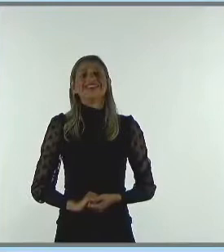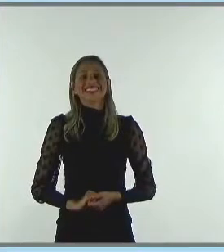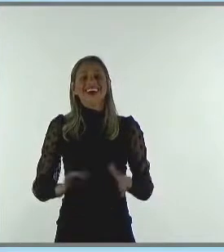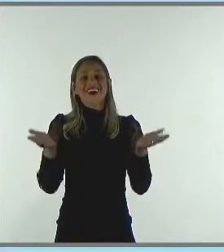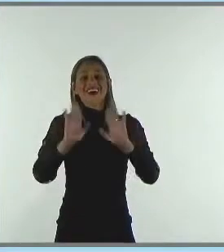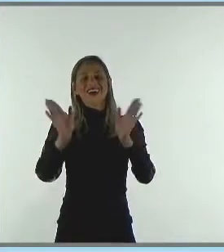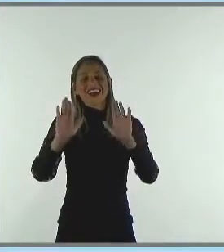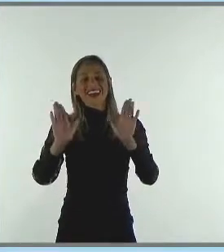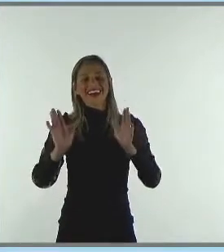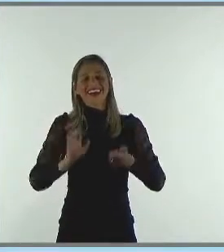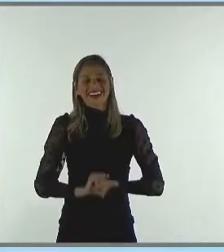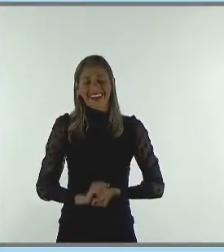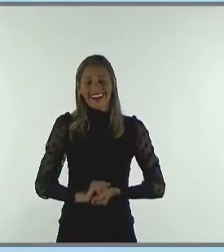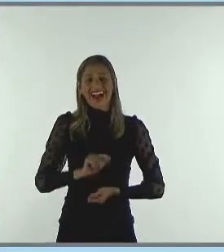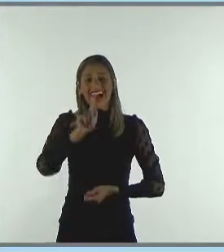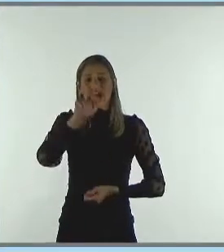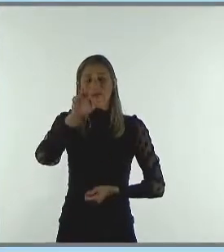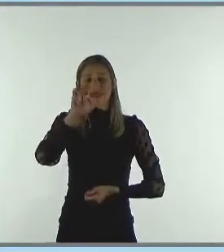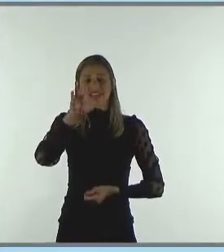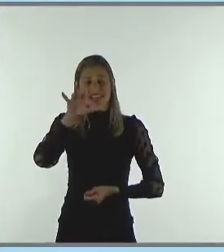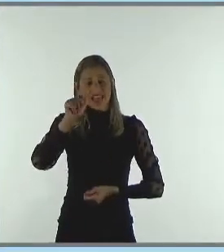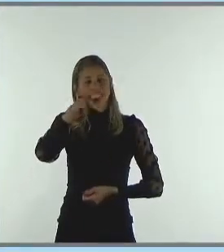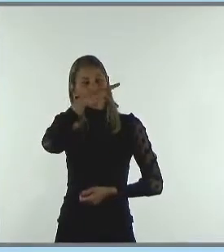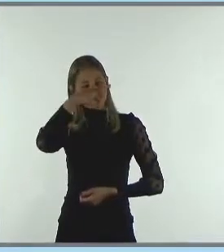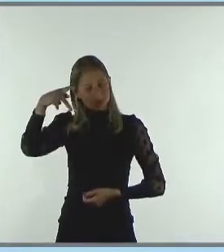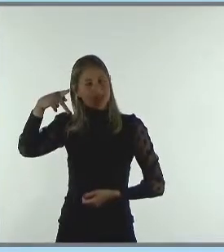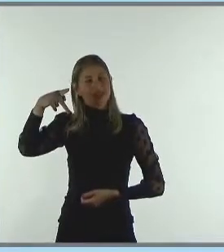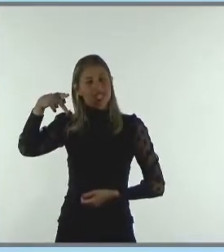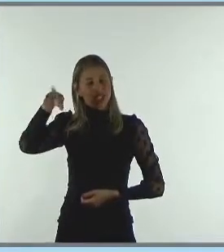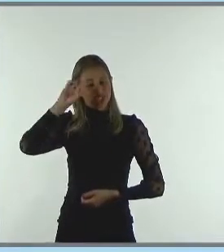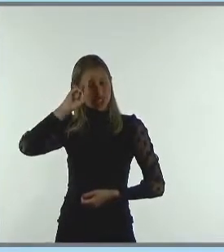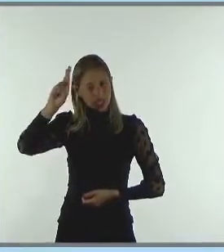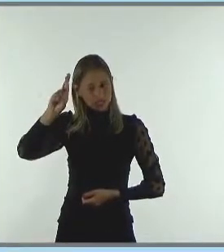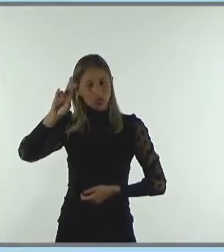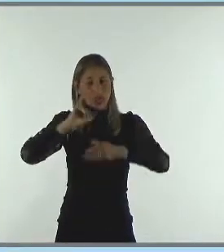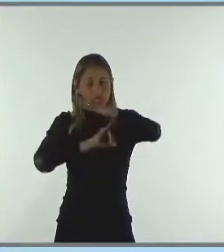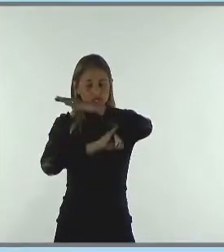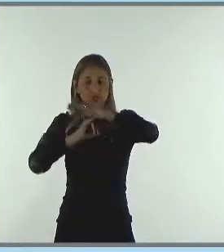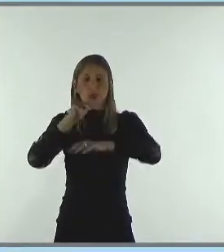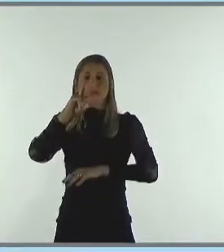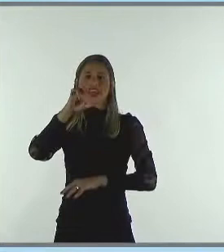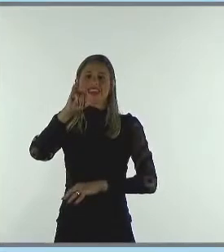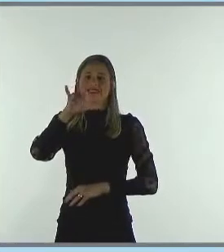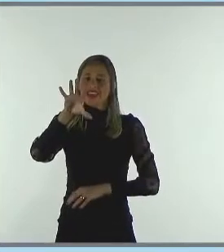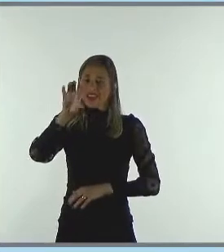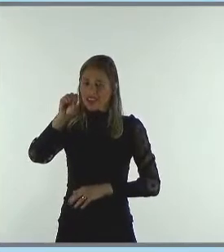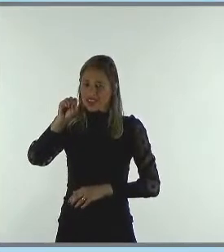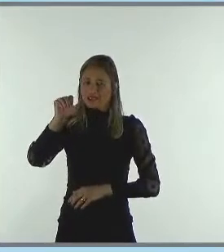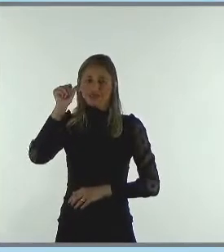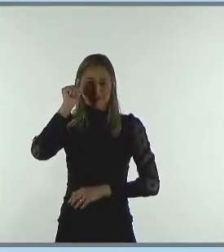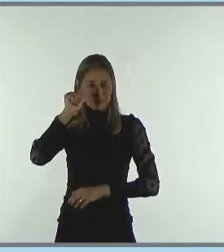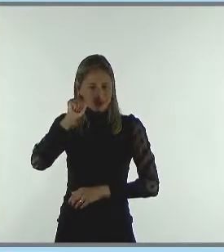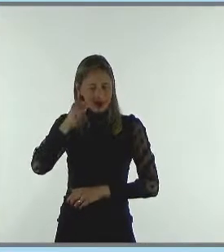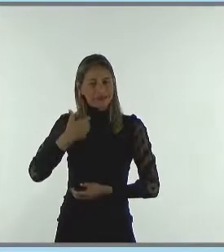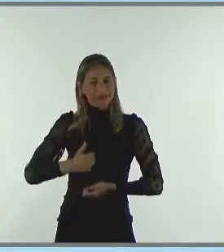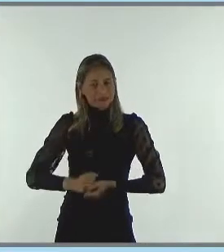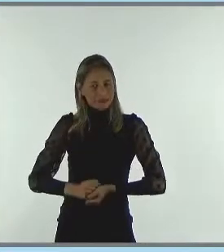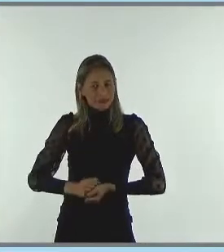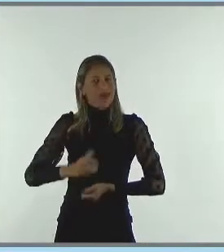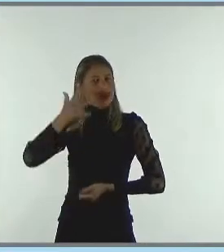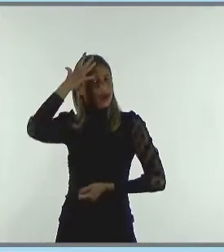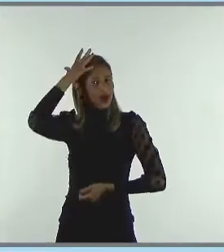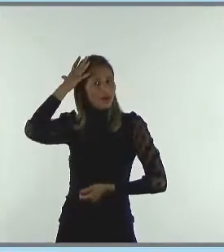Olá, eu sou a Gabriela Santoro, diretora-presidente do Instituto Periférico. Sou uma pessoa de